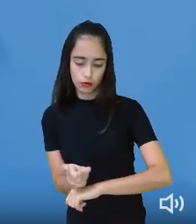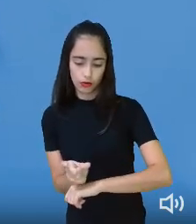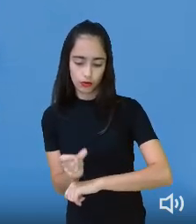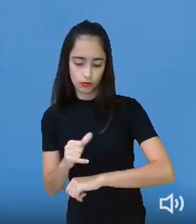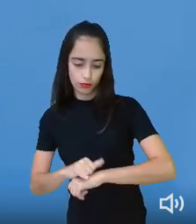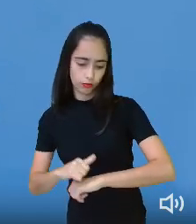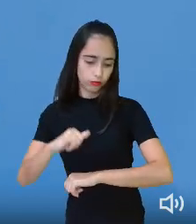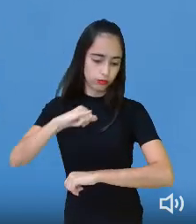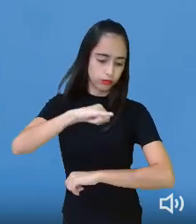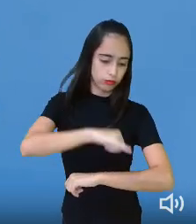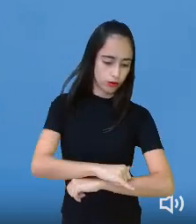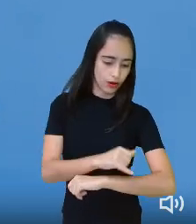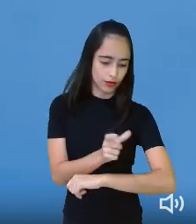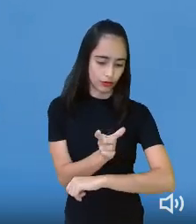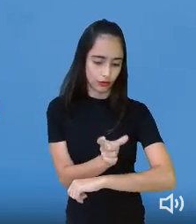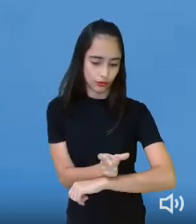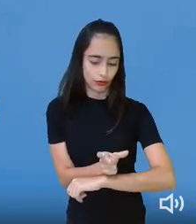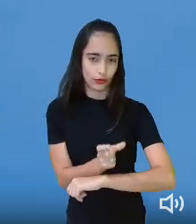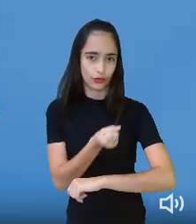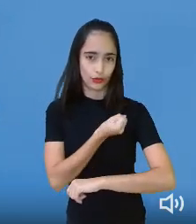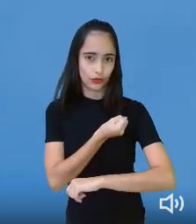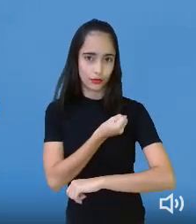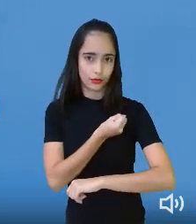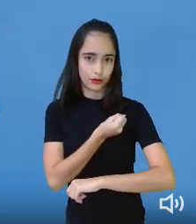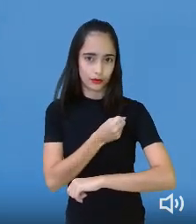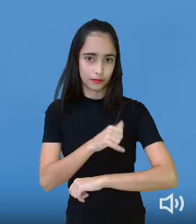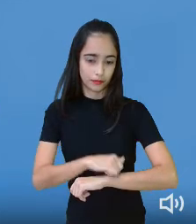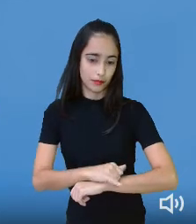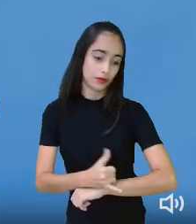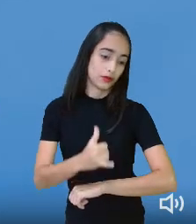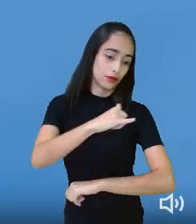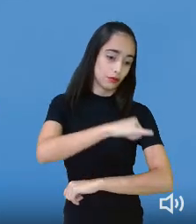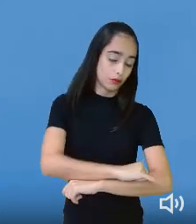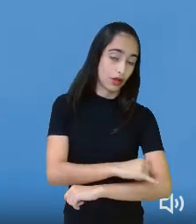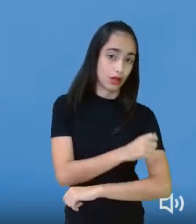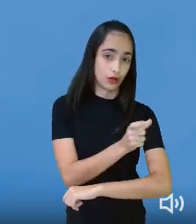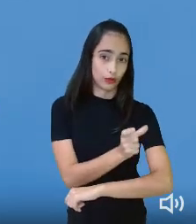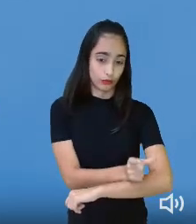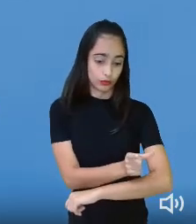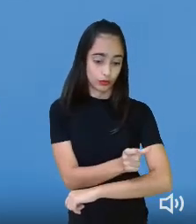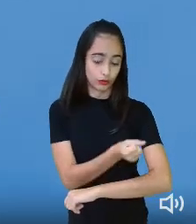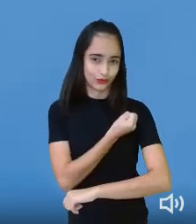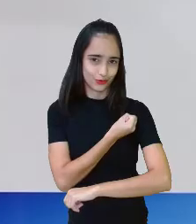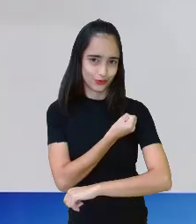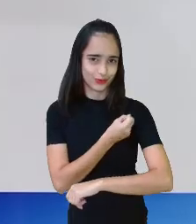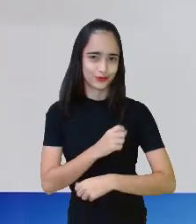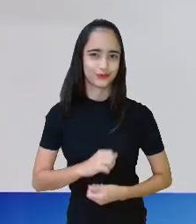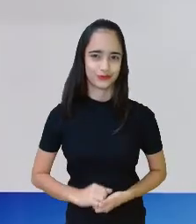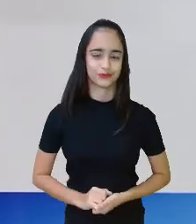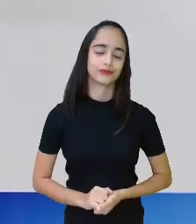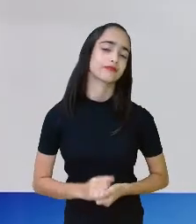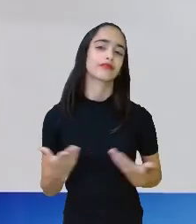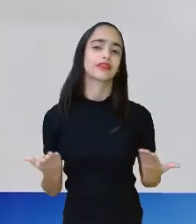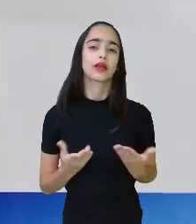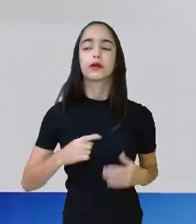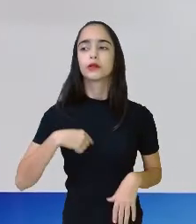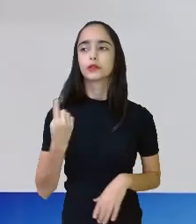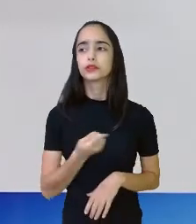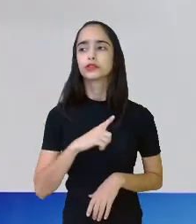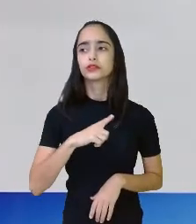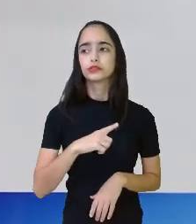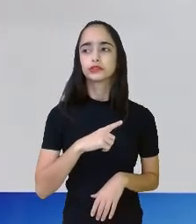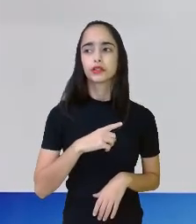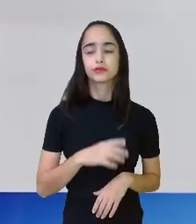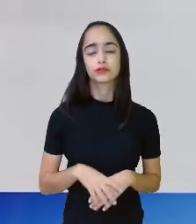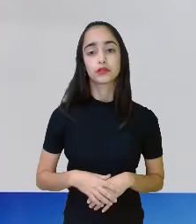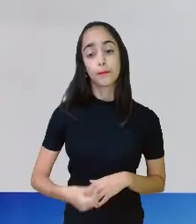Pronto. Aí nós temos aqui, tá certo?